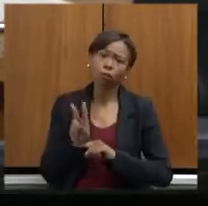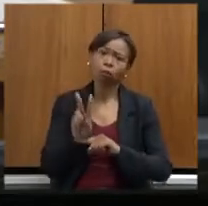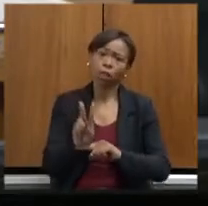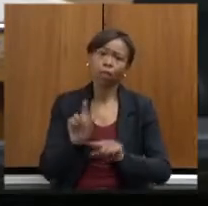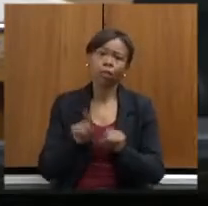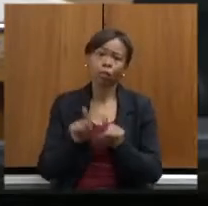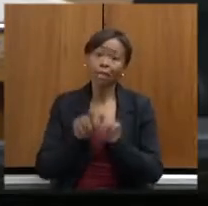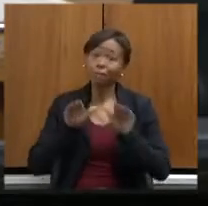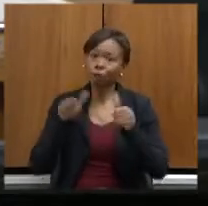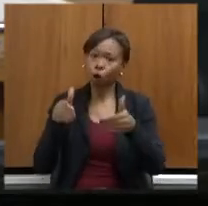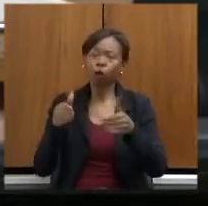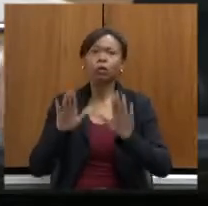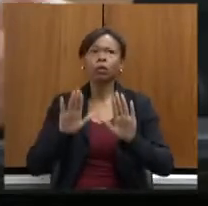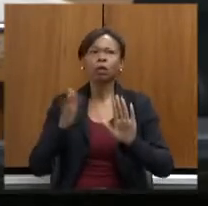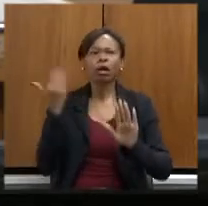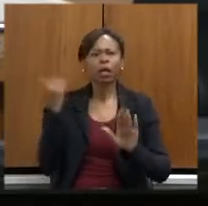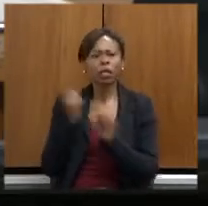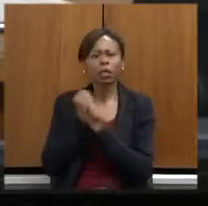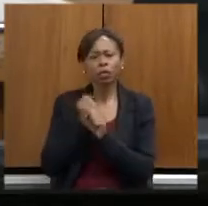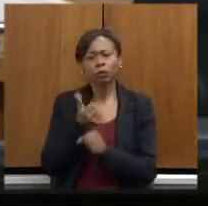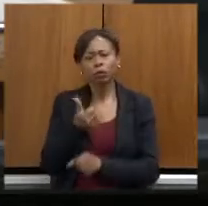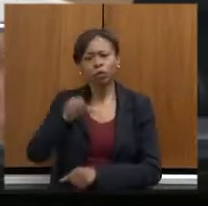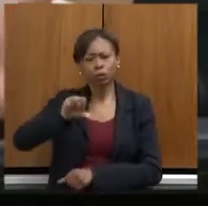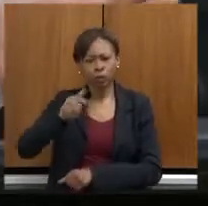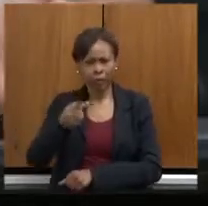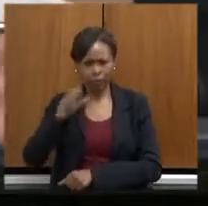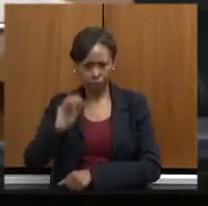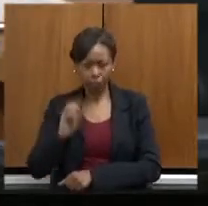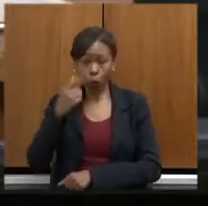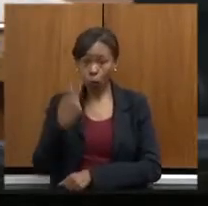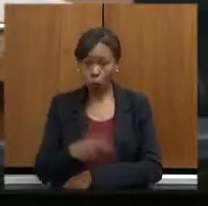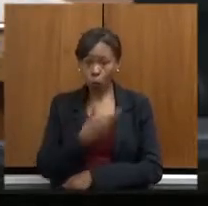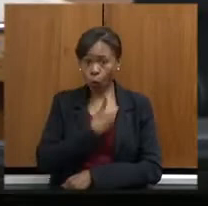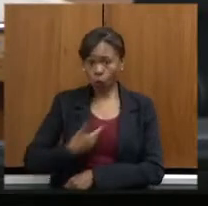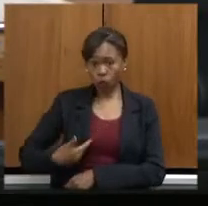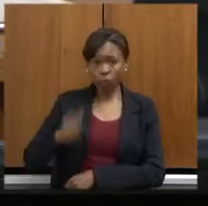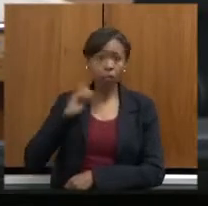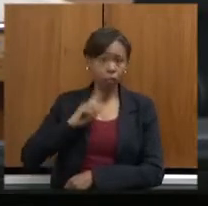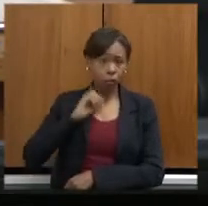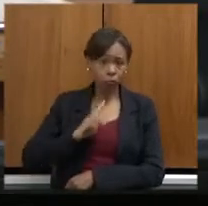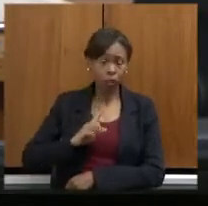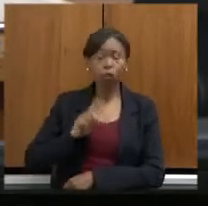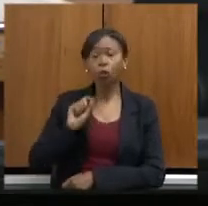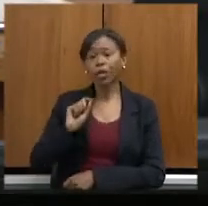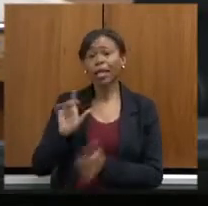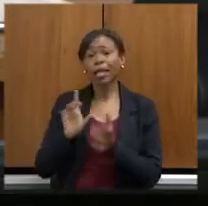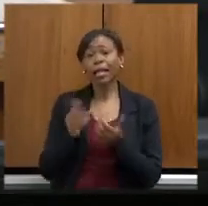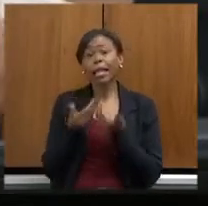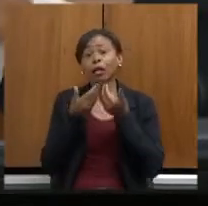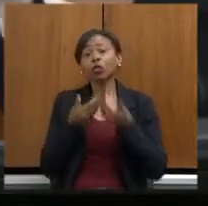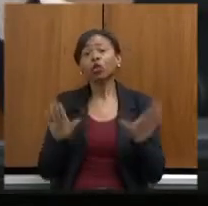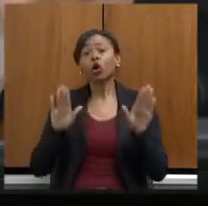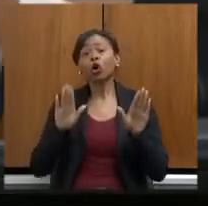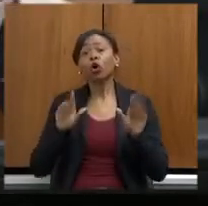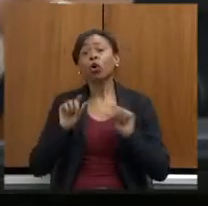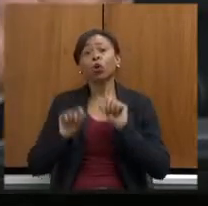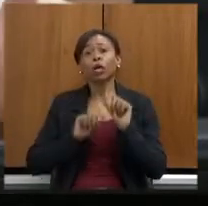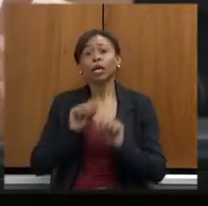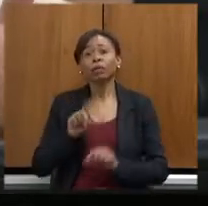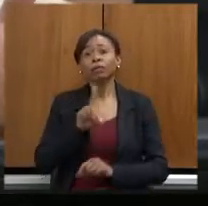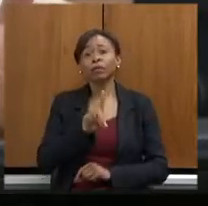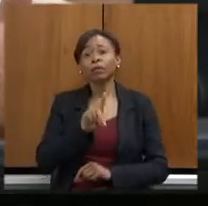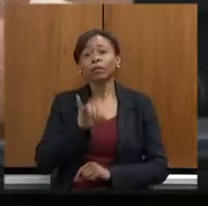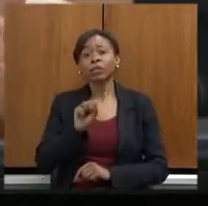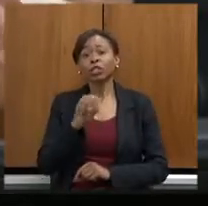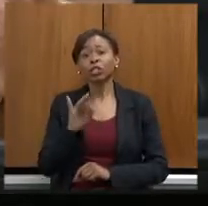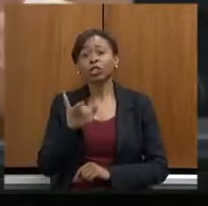muito bem que na década de 70 o próprio governo de Minas lançou e os distritos florestais né E que são mais 240